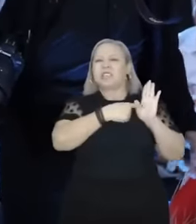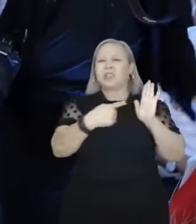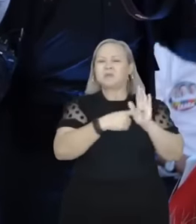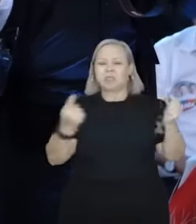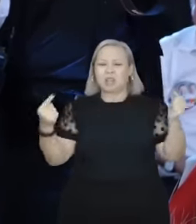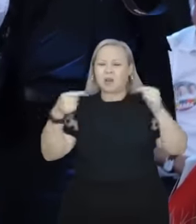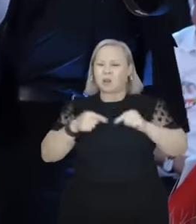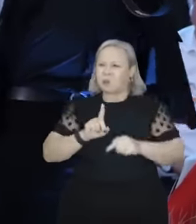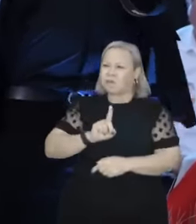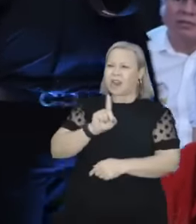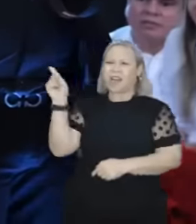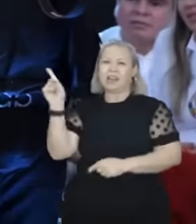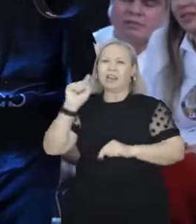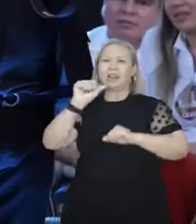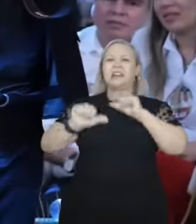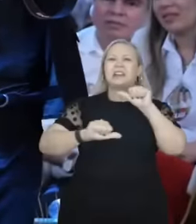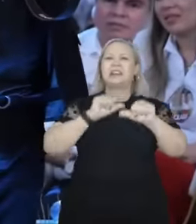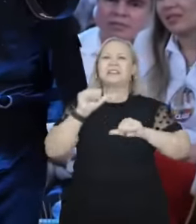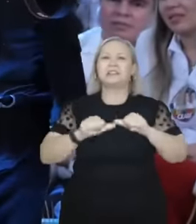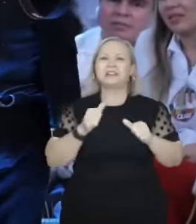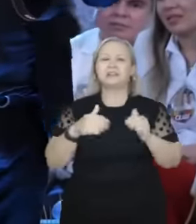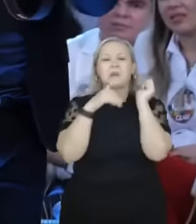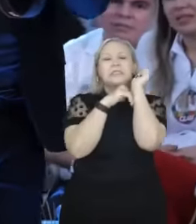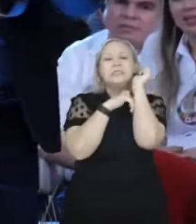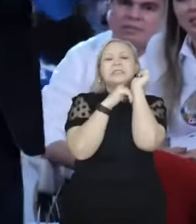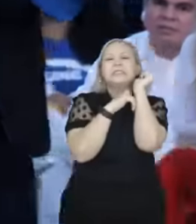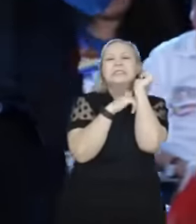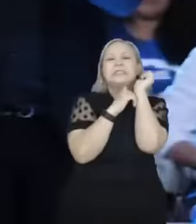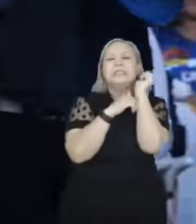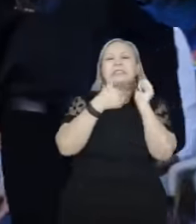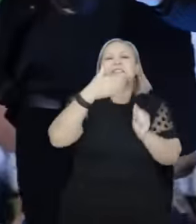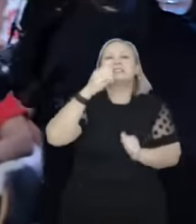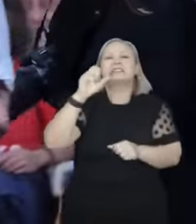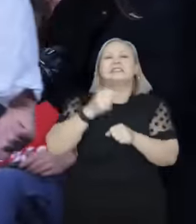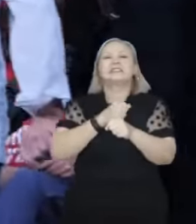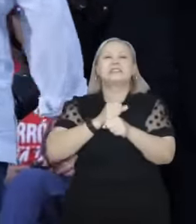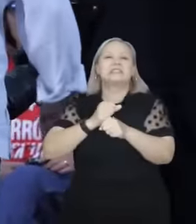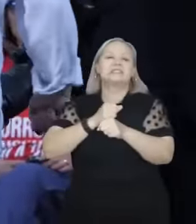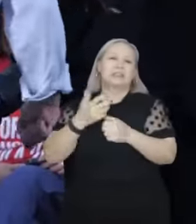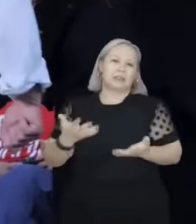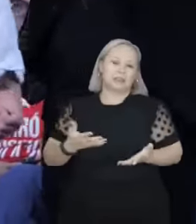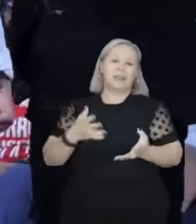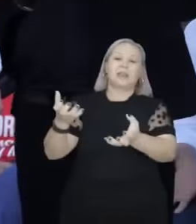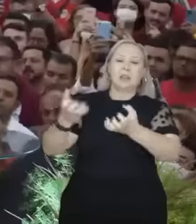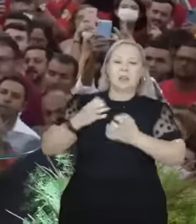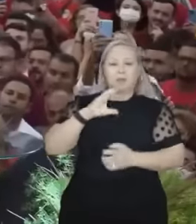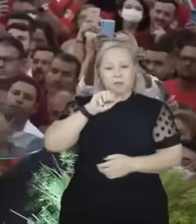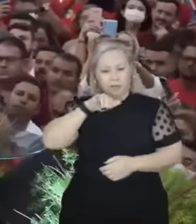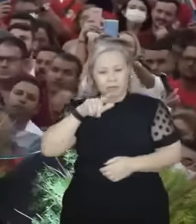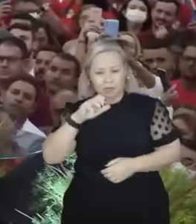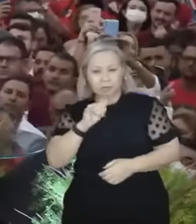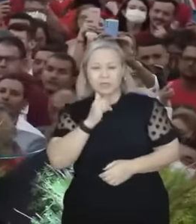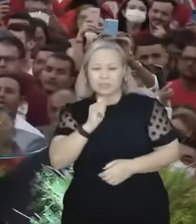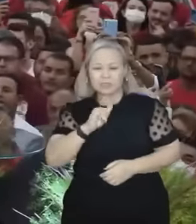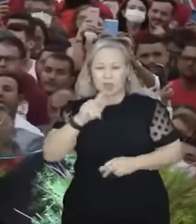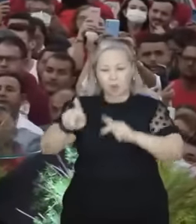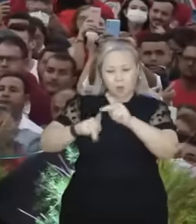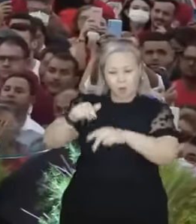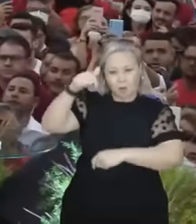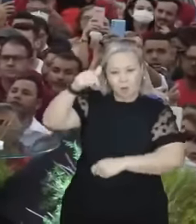em sigilo de 100 anos. E eu quero, Camilo, dizer ao povo do Ceará, a primeira coisa que eu vou